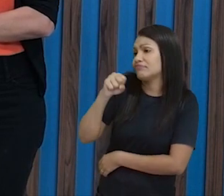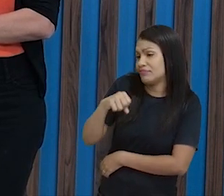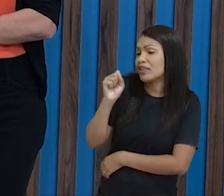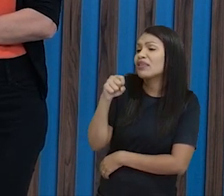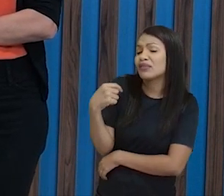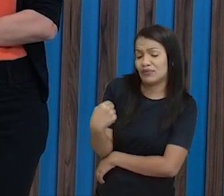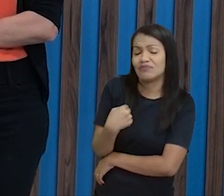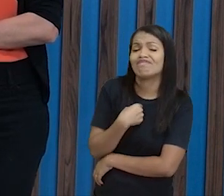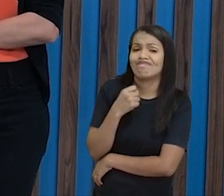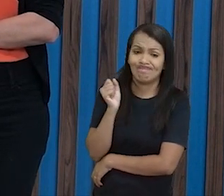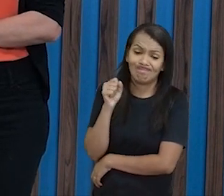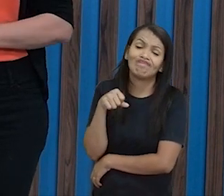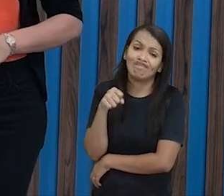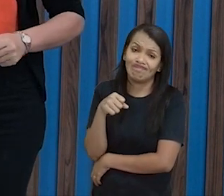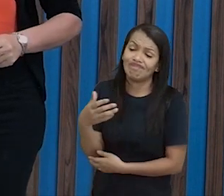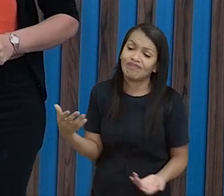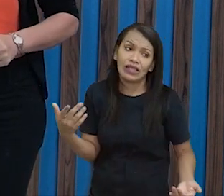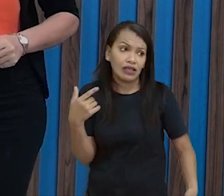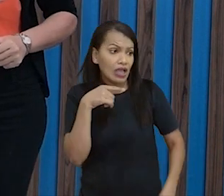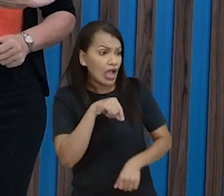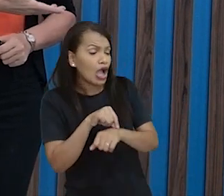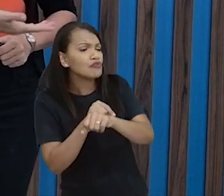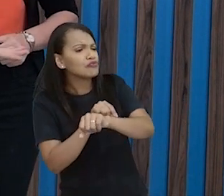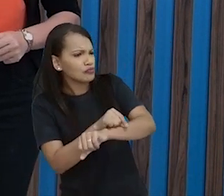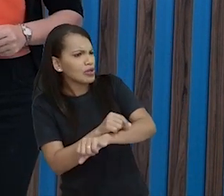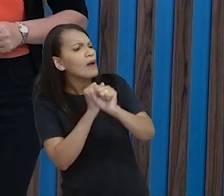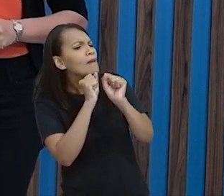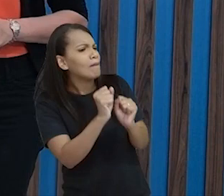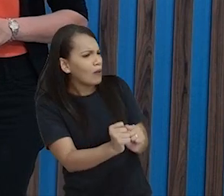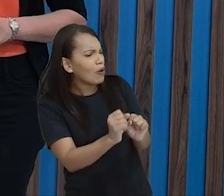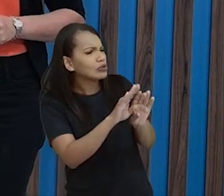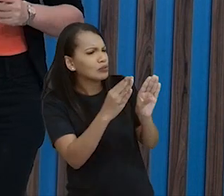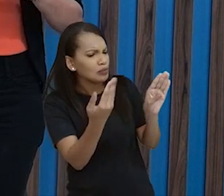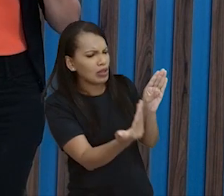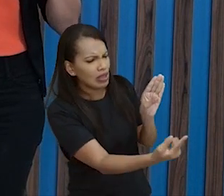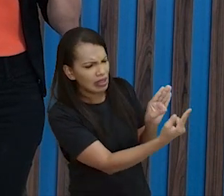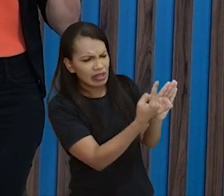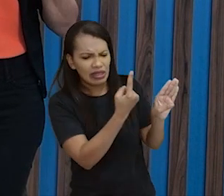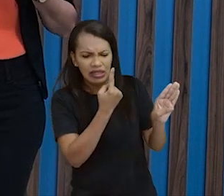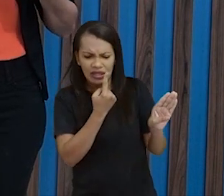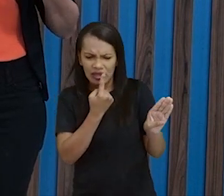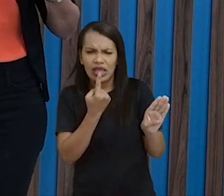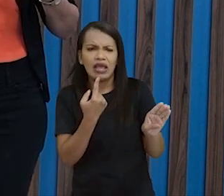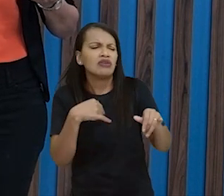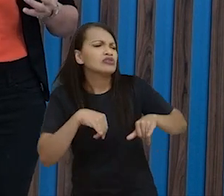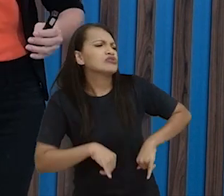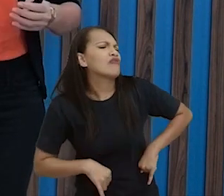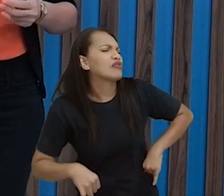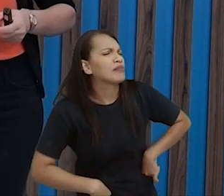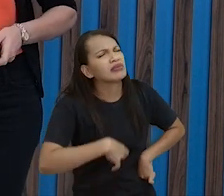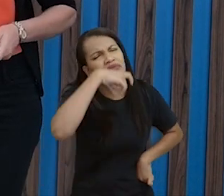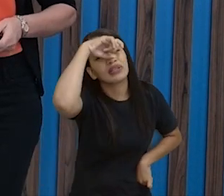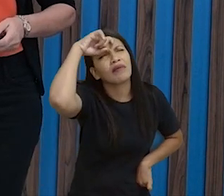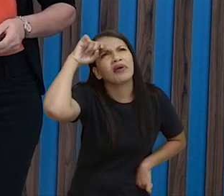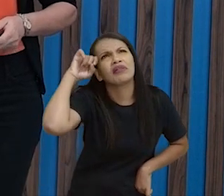Dona Formiga, eu mesma. Aí a formiga disse, pode entrar, minha amiga, você aliviou o meu sofrimento.